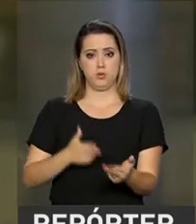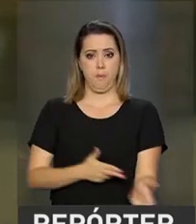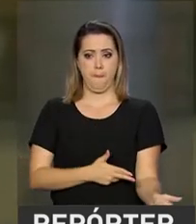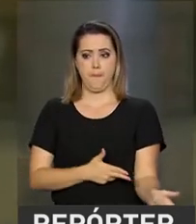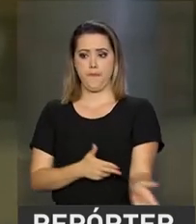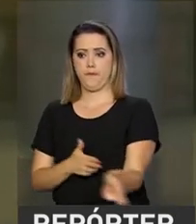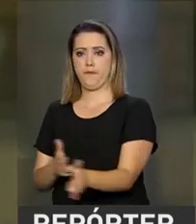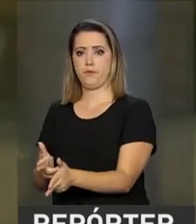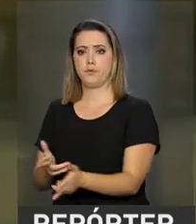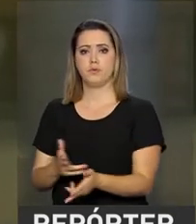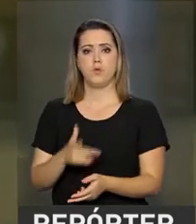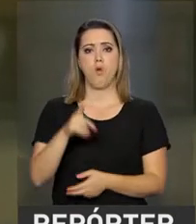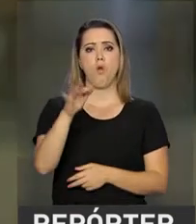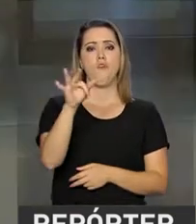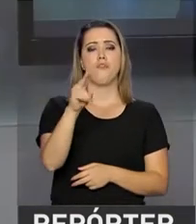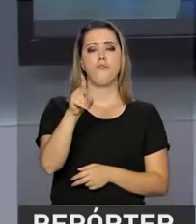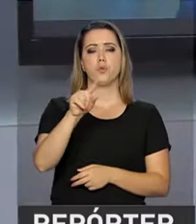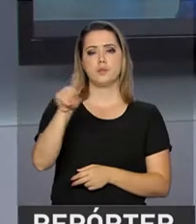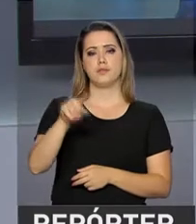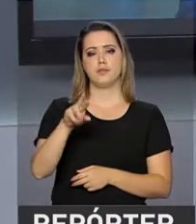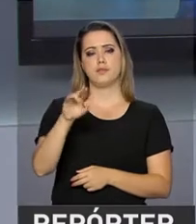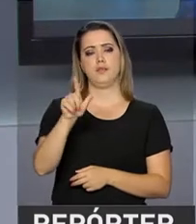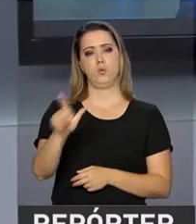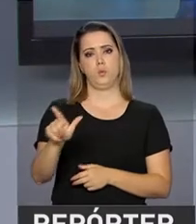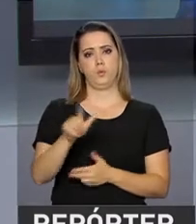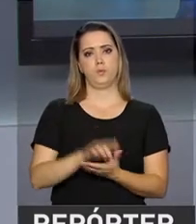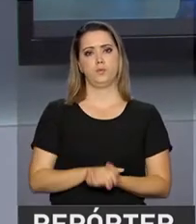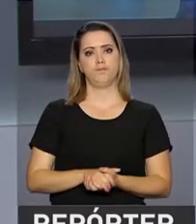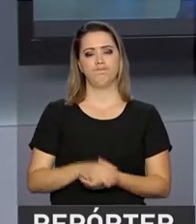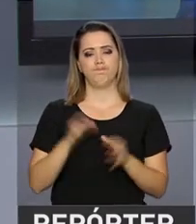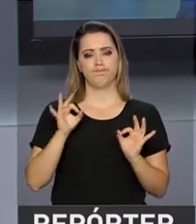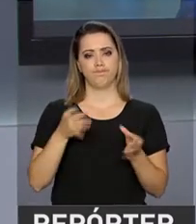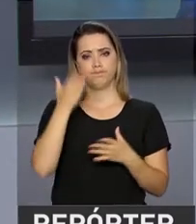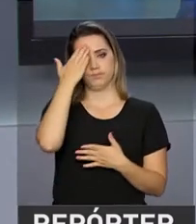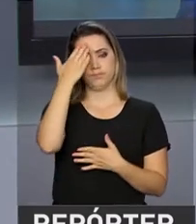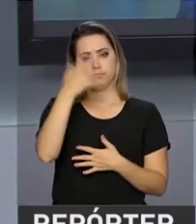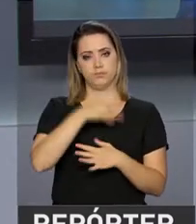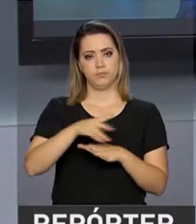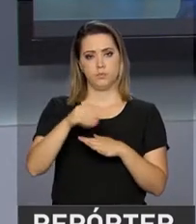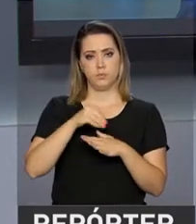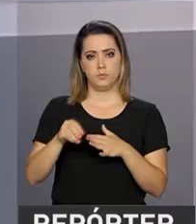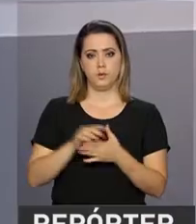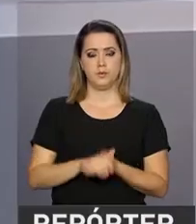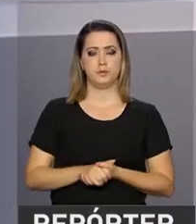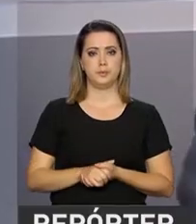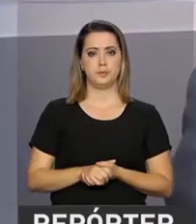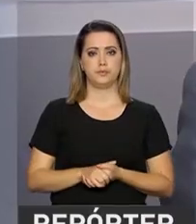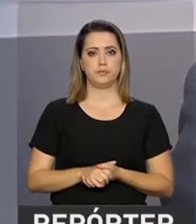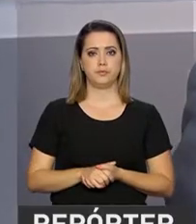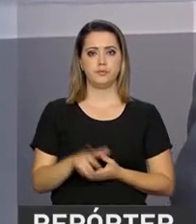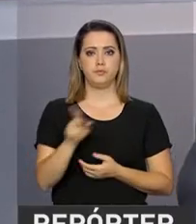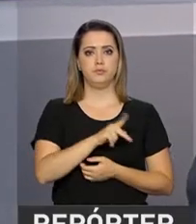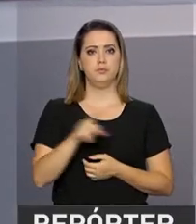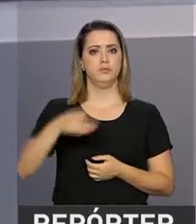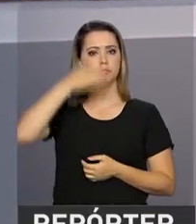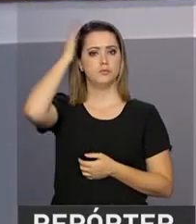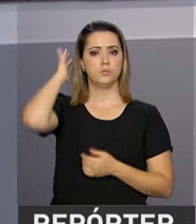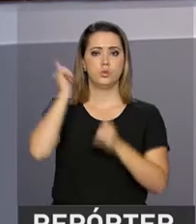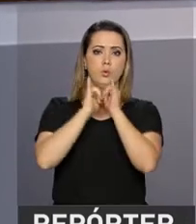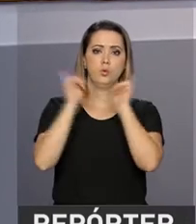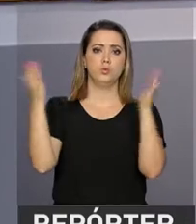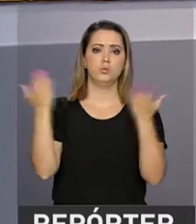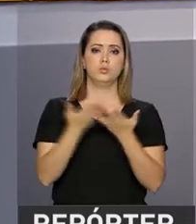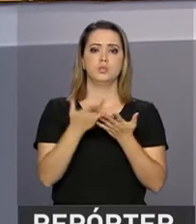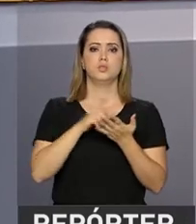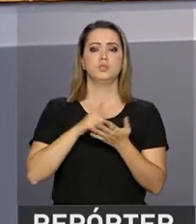disso eu volto com você eu estou de roberto o acerto paulo muito obrigado por essas informações o presidente michel temer anunciou